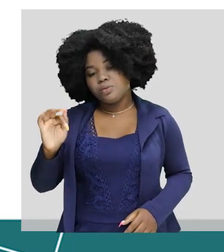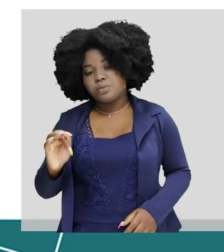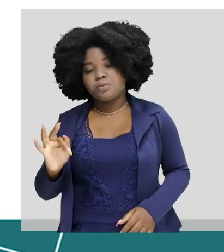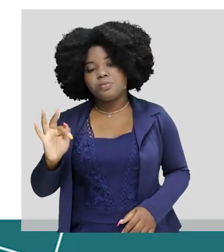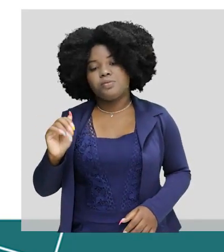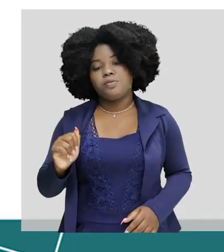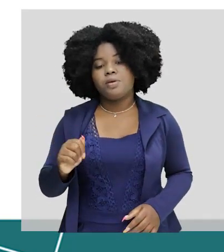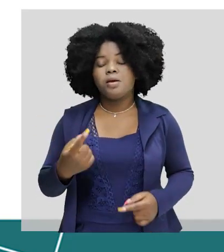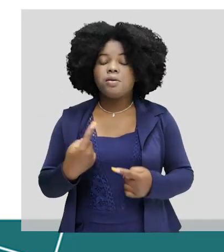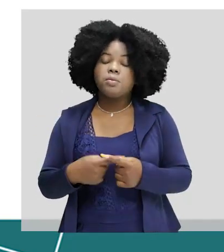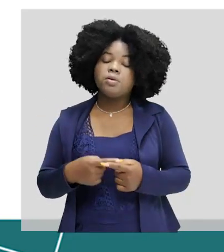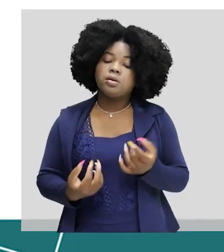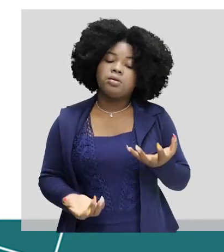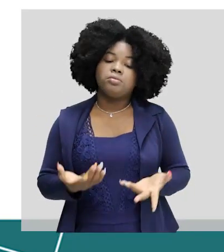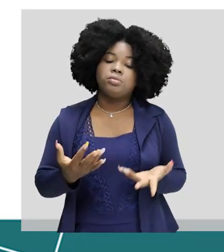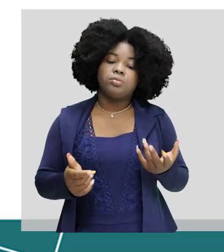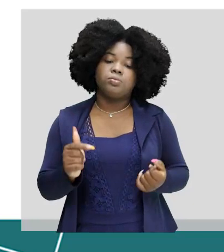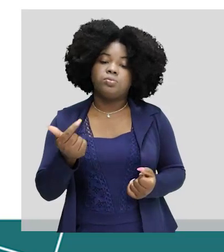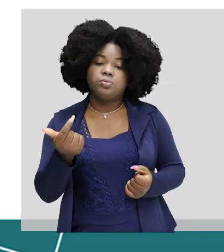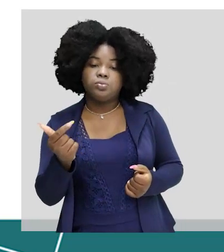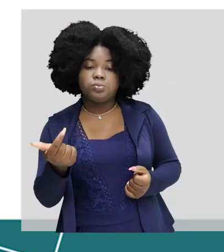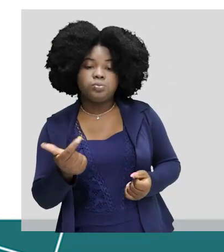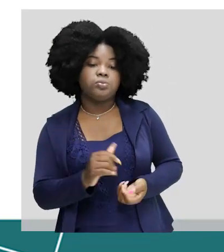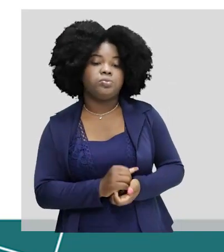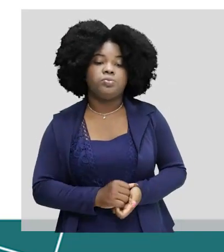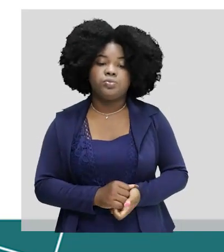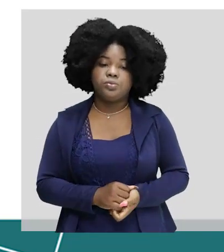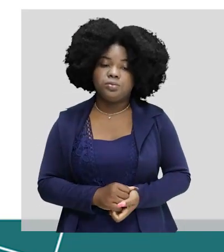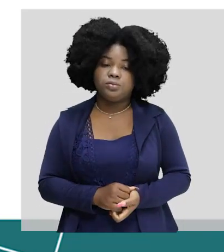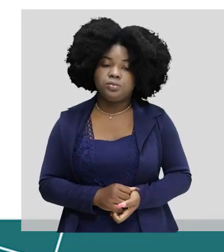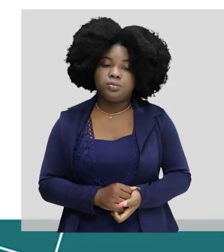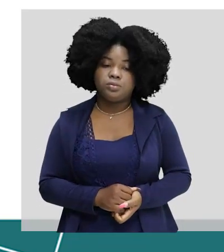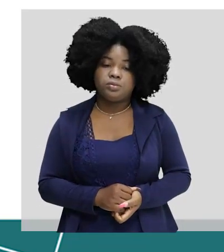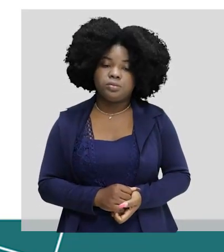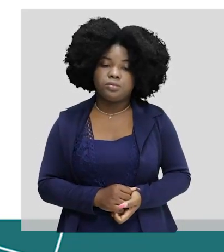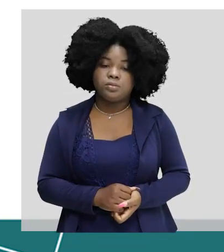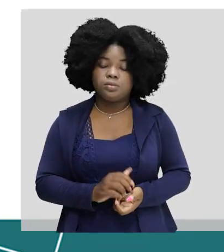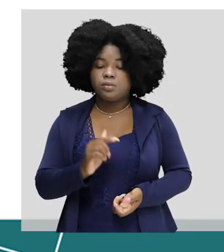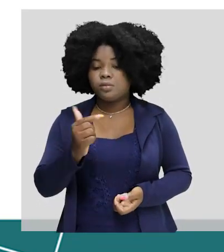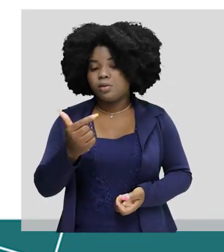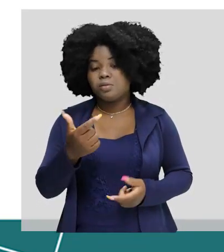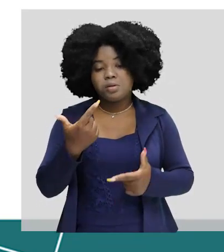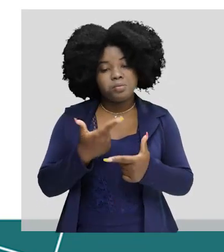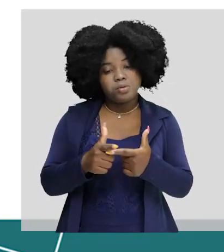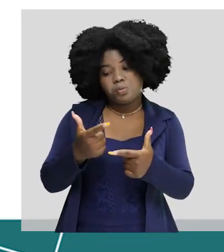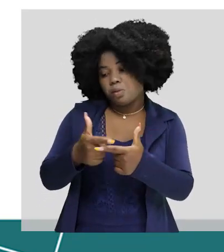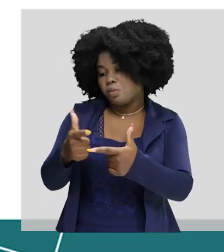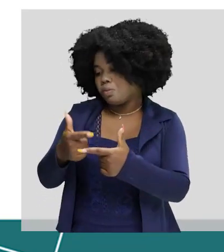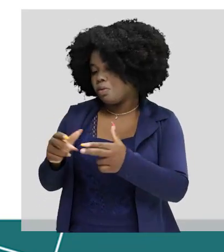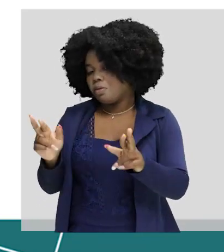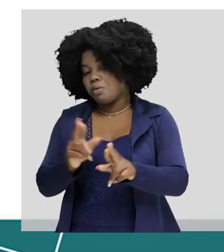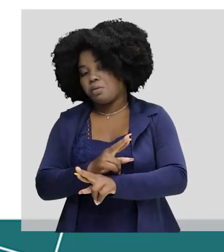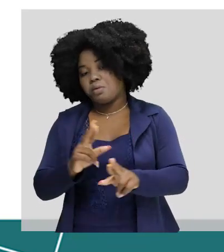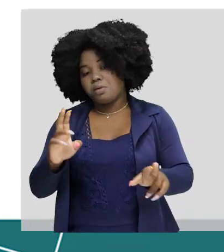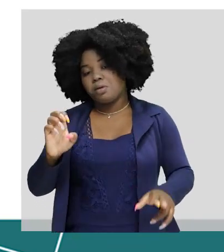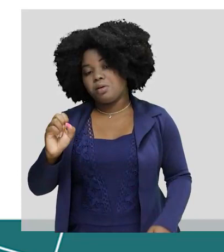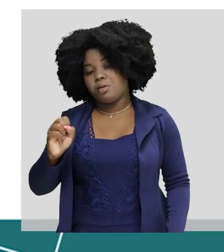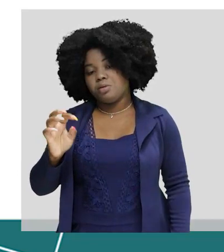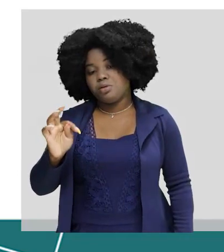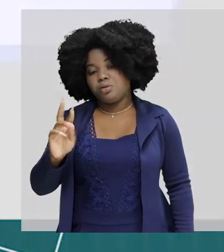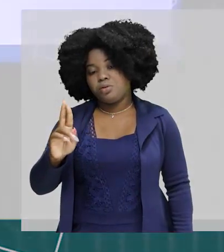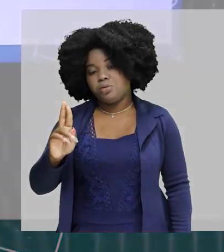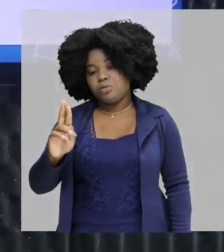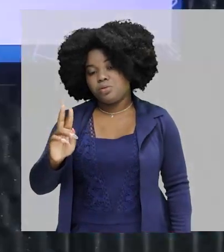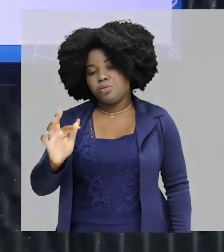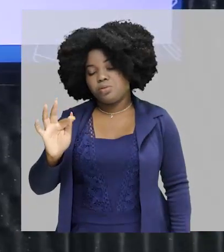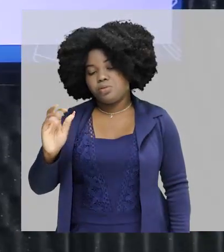havendo queima, como nas termoelétricas, certo? Então, nós não vamos ter problemas relacionados ao